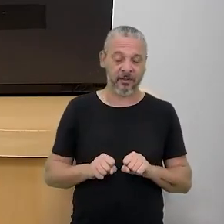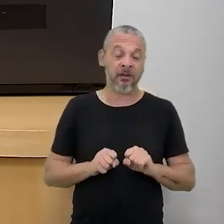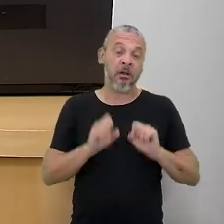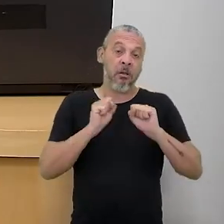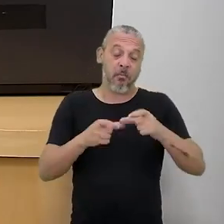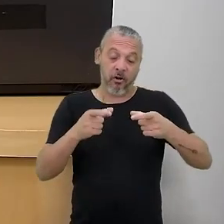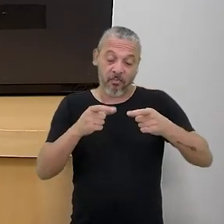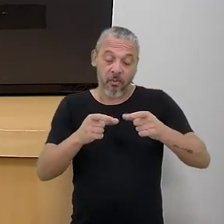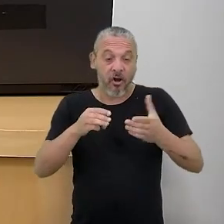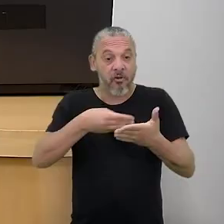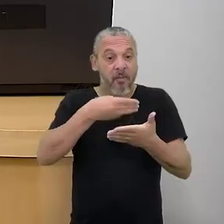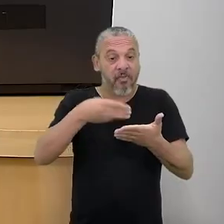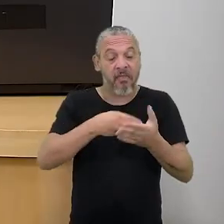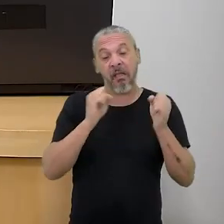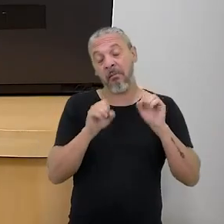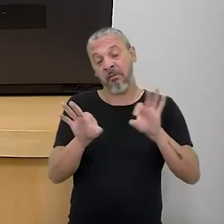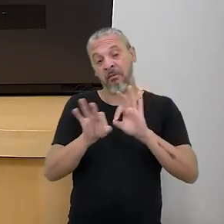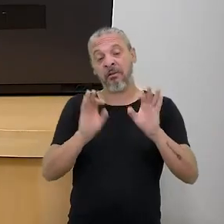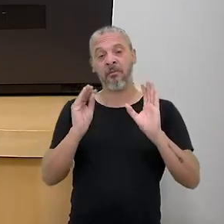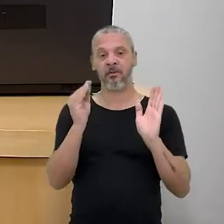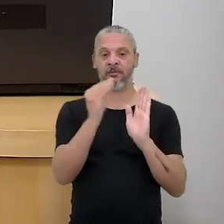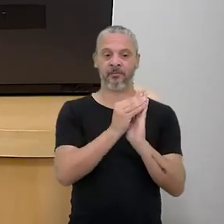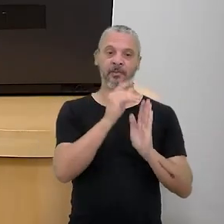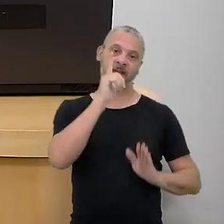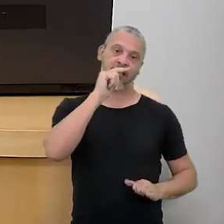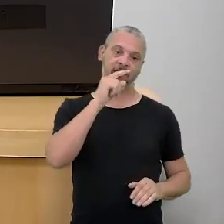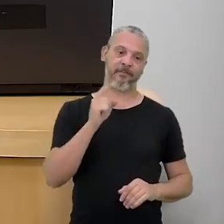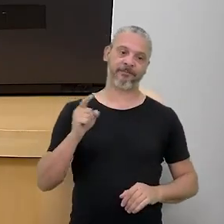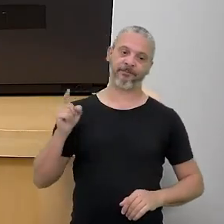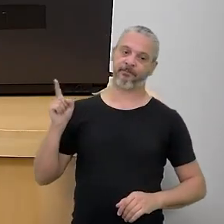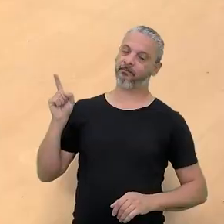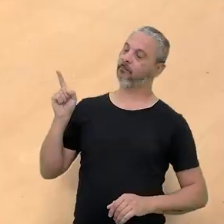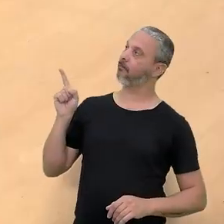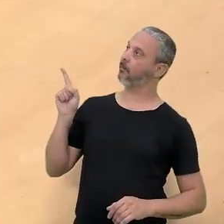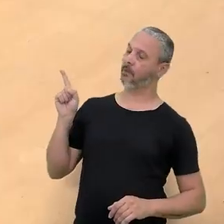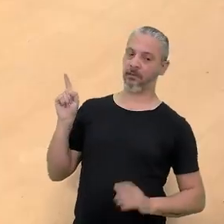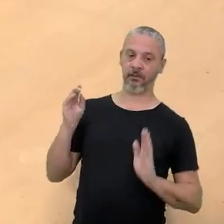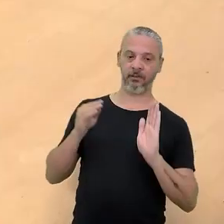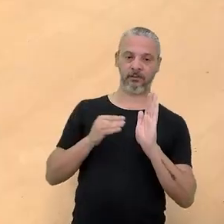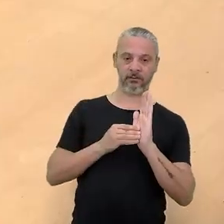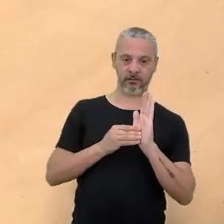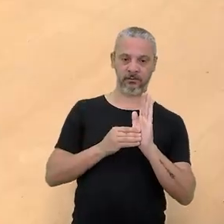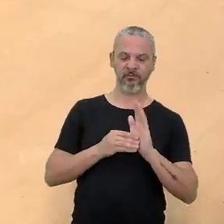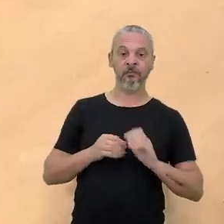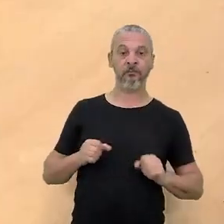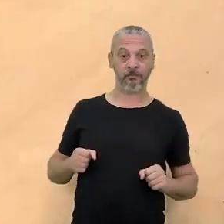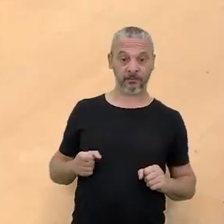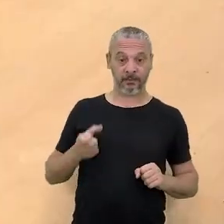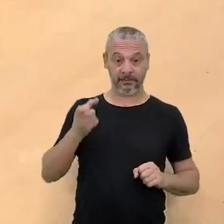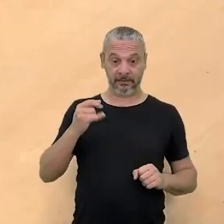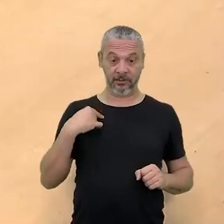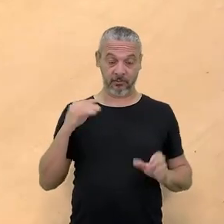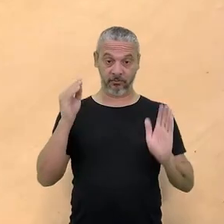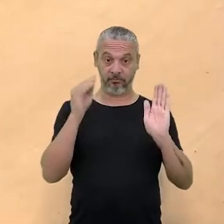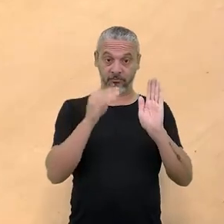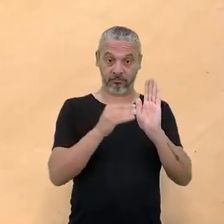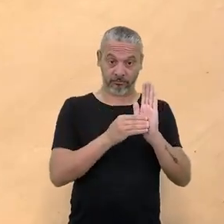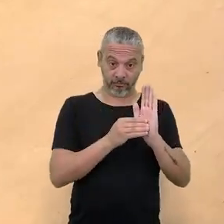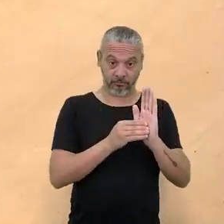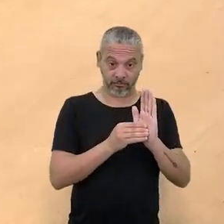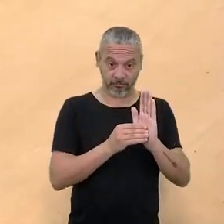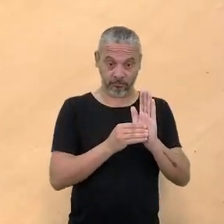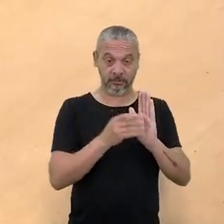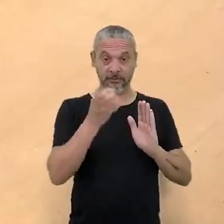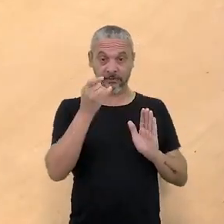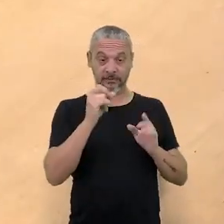pó de margarina, qualquer coisa que dê para colocar água. Então, eu vou colocar ele aqui. Então, se eu